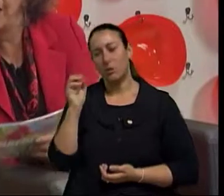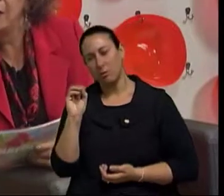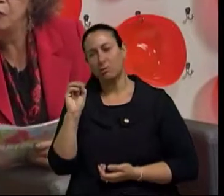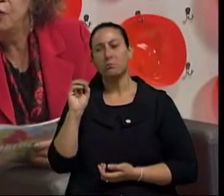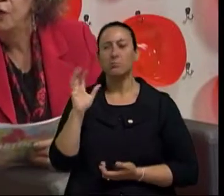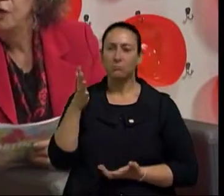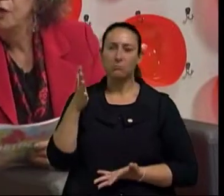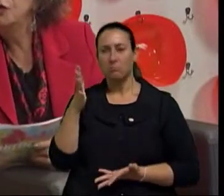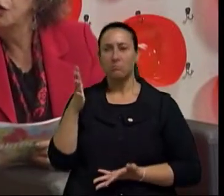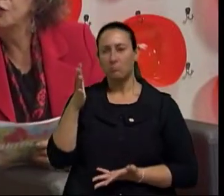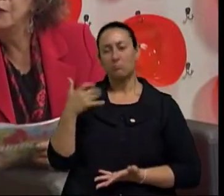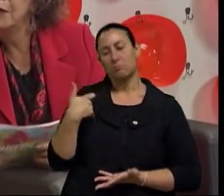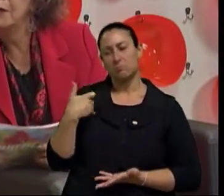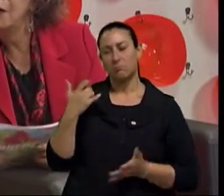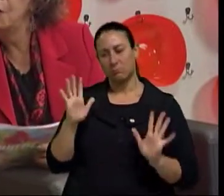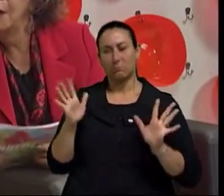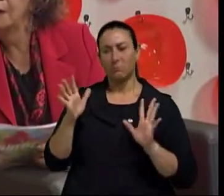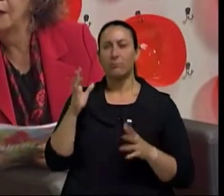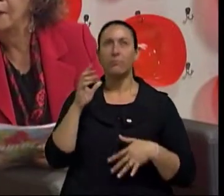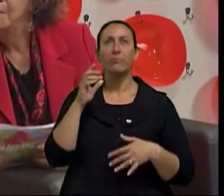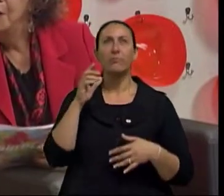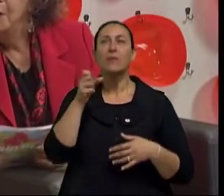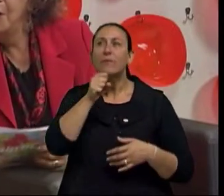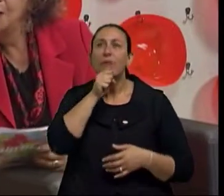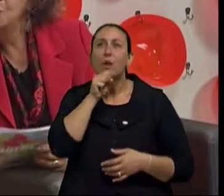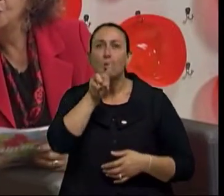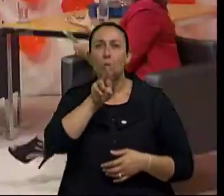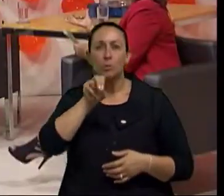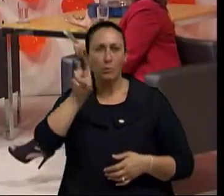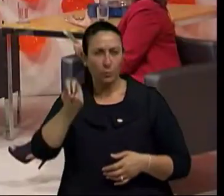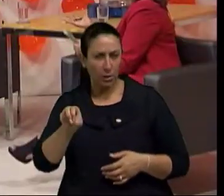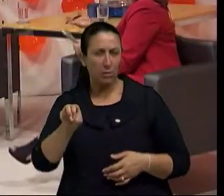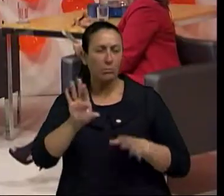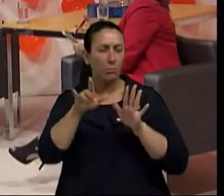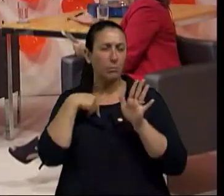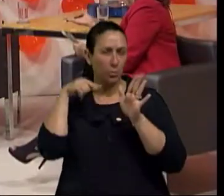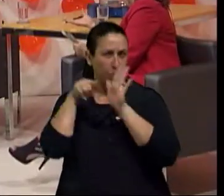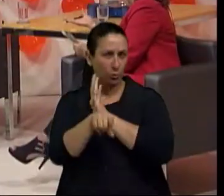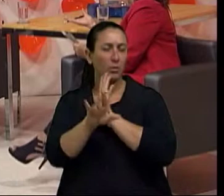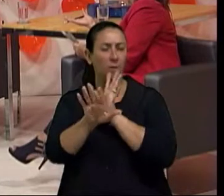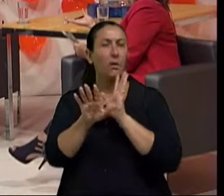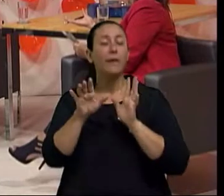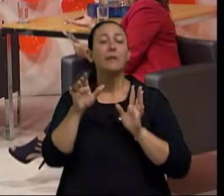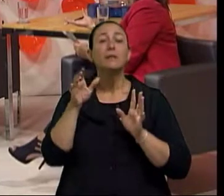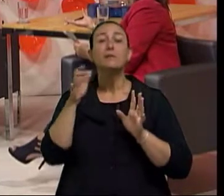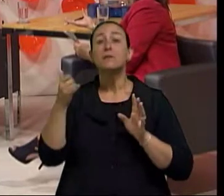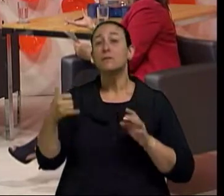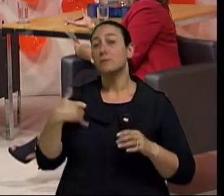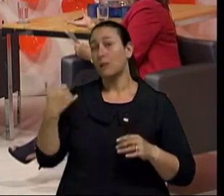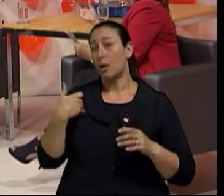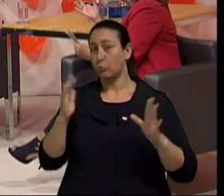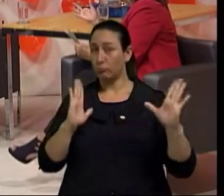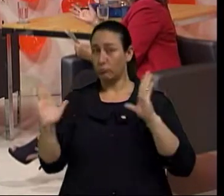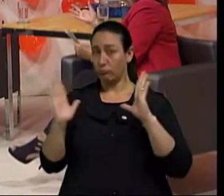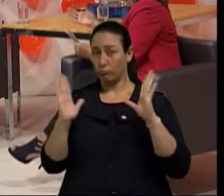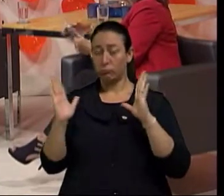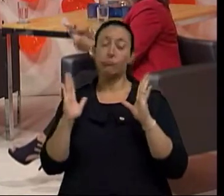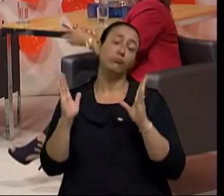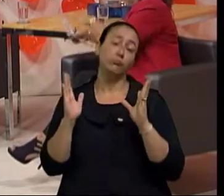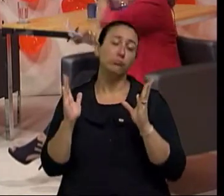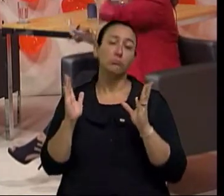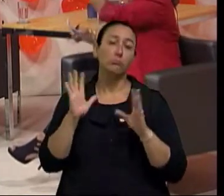que vai ser o velho de 2050, e aí o senhor me diz assim, que a idade média é 80 anos, em